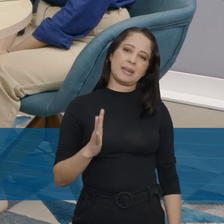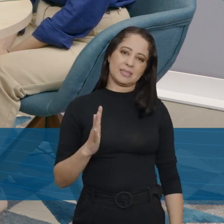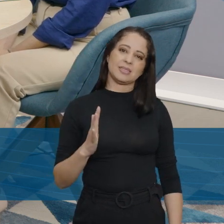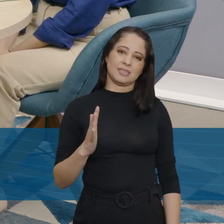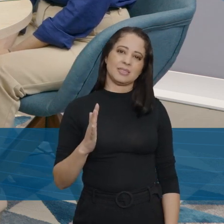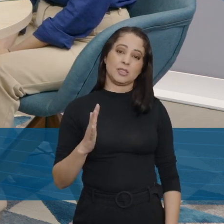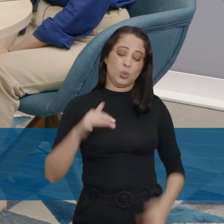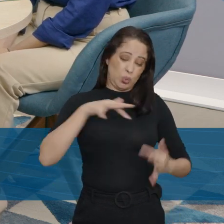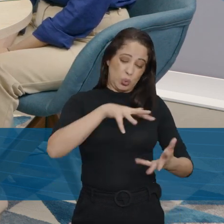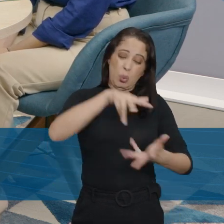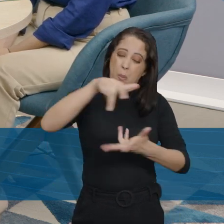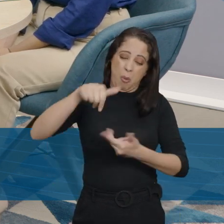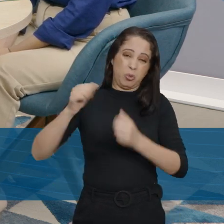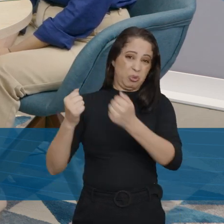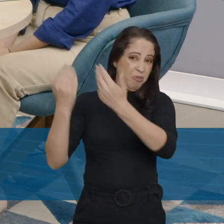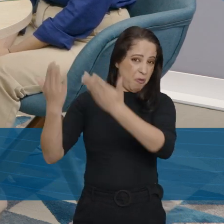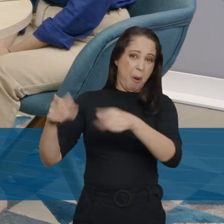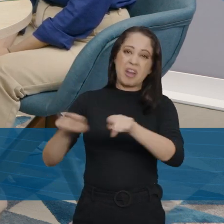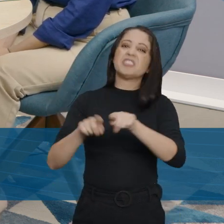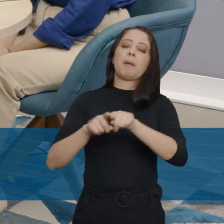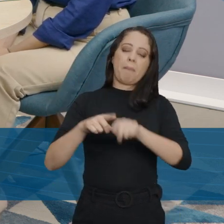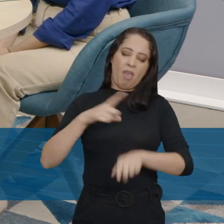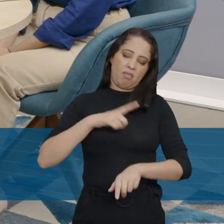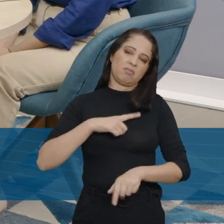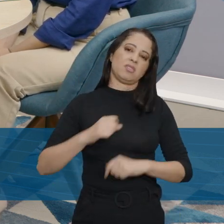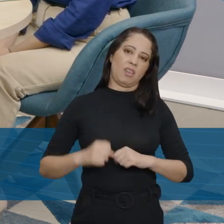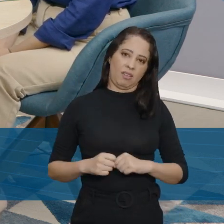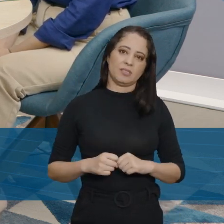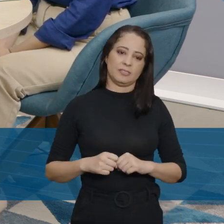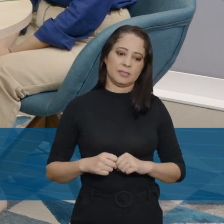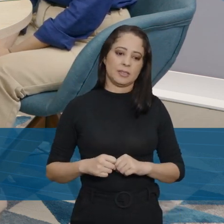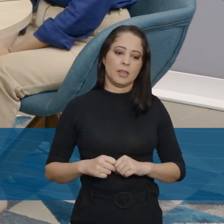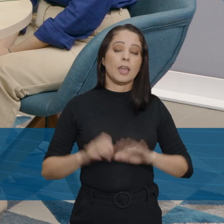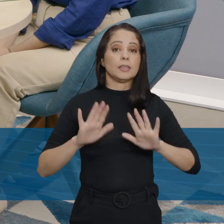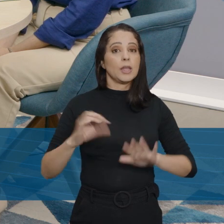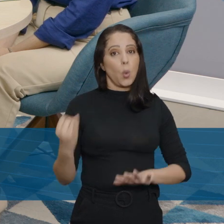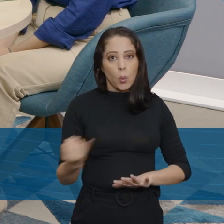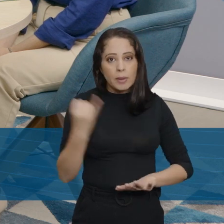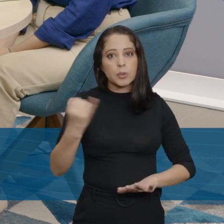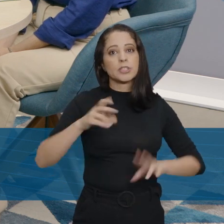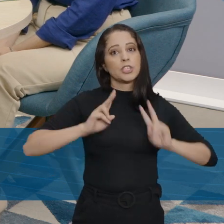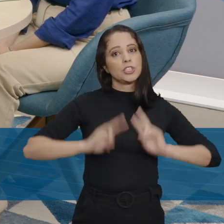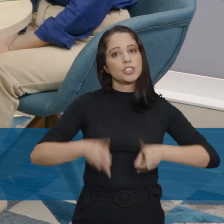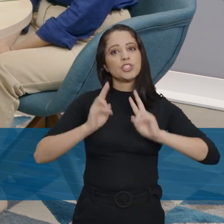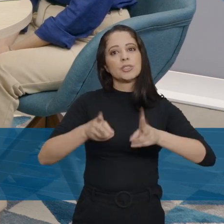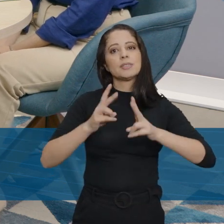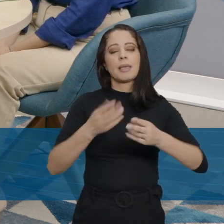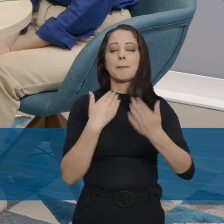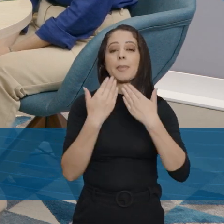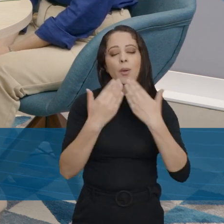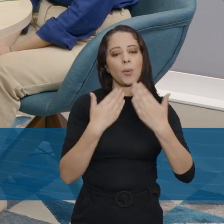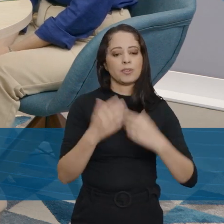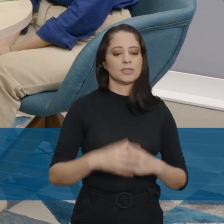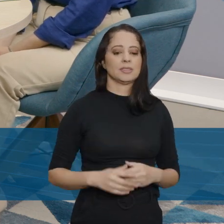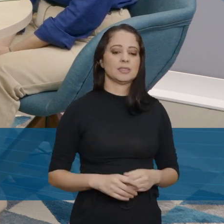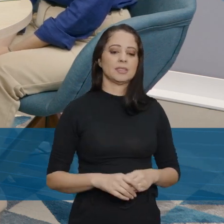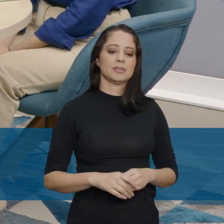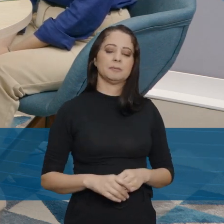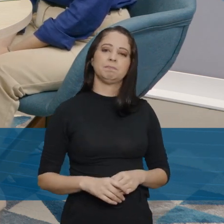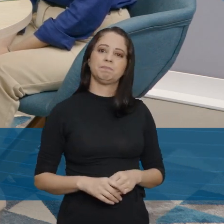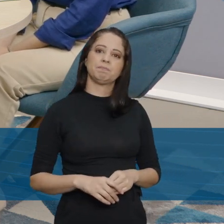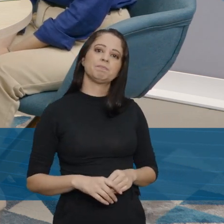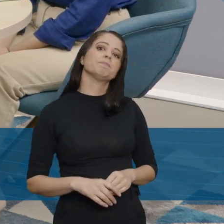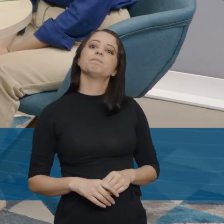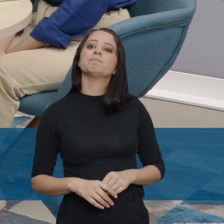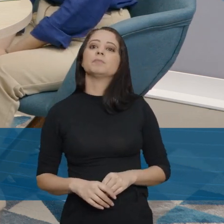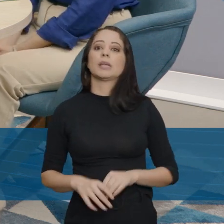Brasil, infelizmente, mundo afora também. Então é importante o diálogo, né? A gente não pode passar pano, levar essa informação. Eu